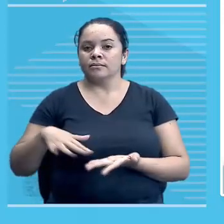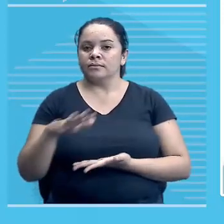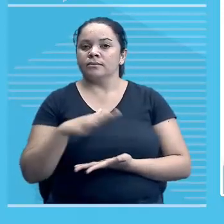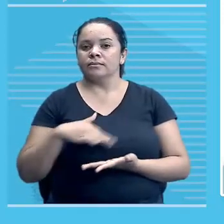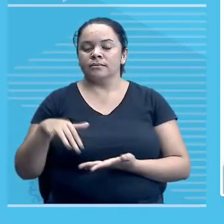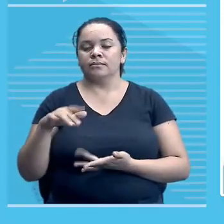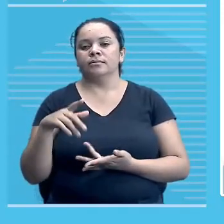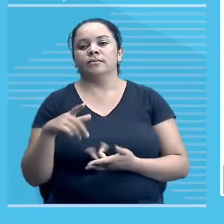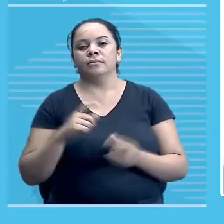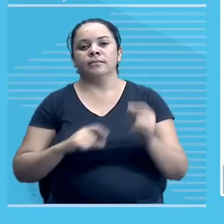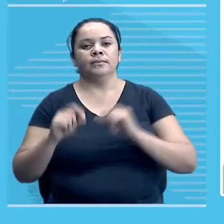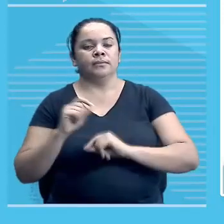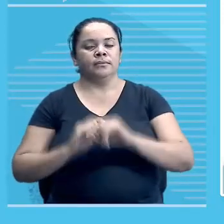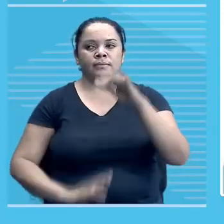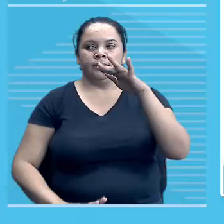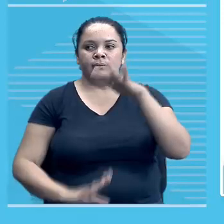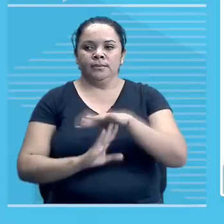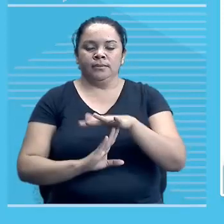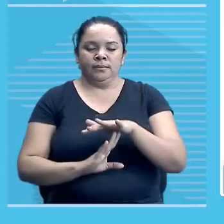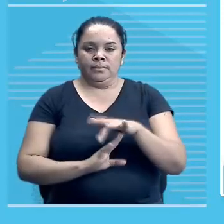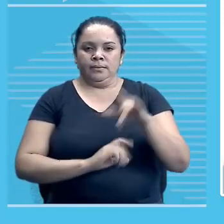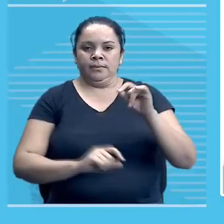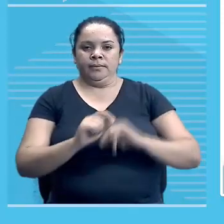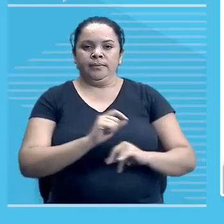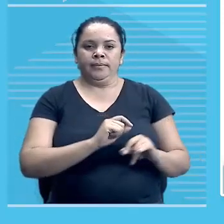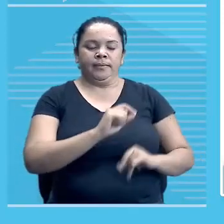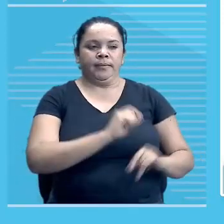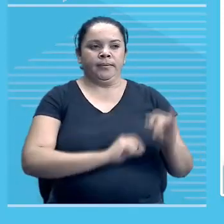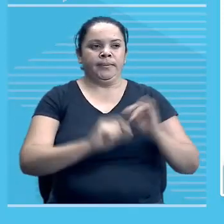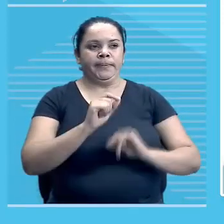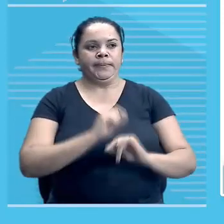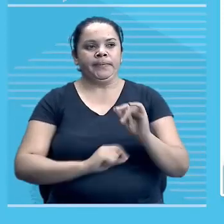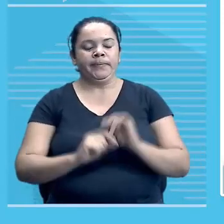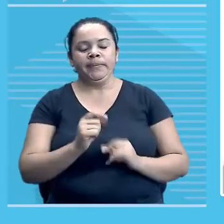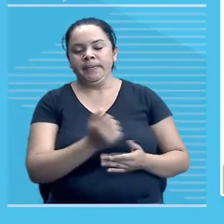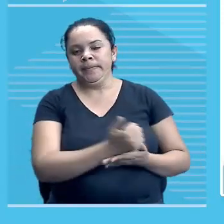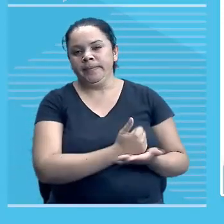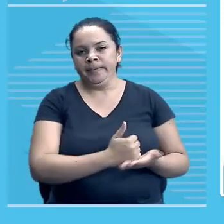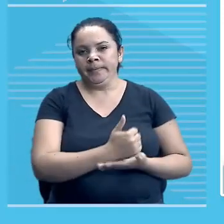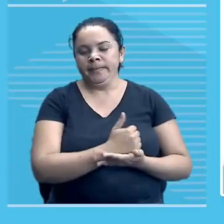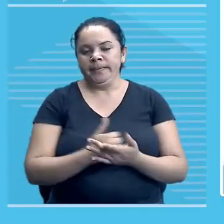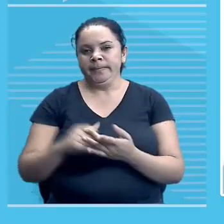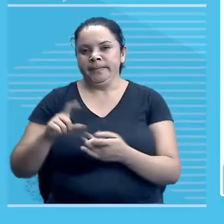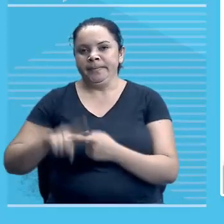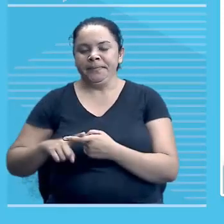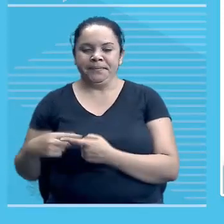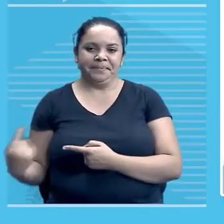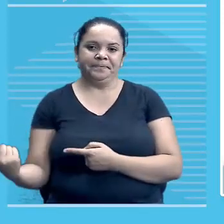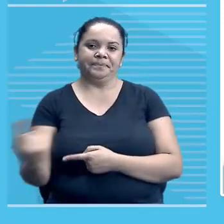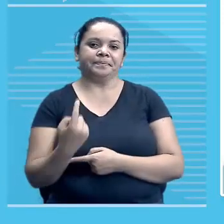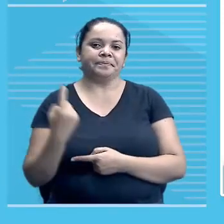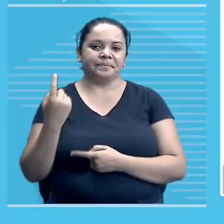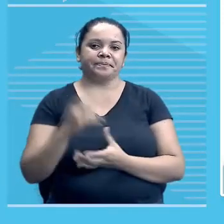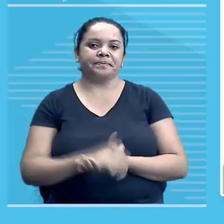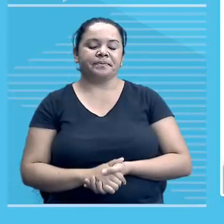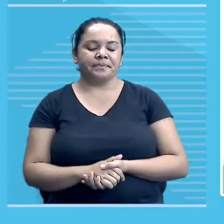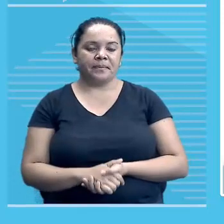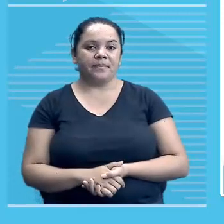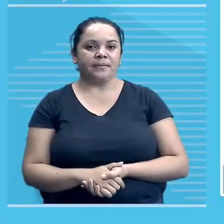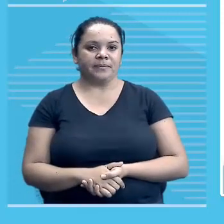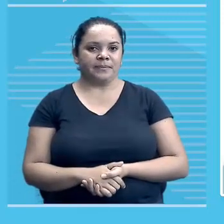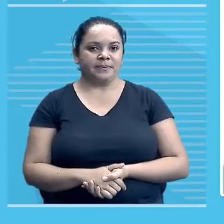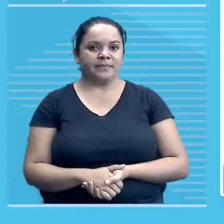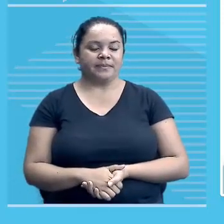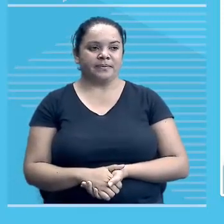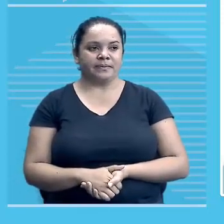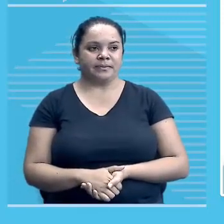máxima. E a área do retângulo é o quê? Base vezes altura. Que é x vezes y, é o produto